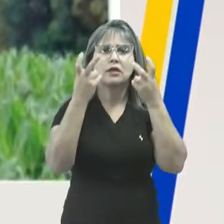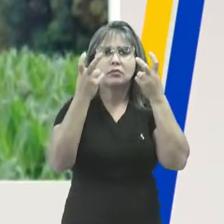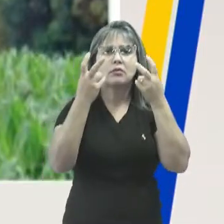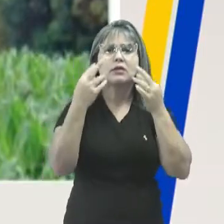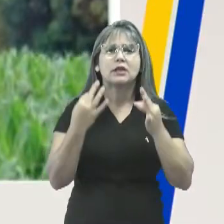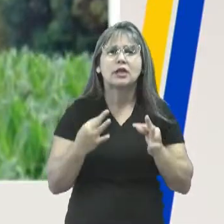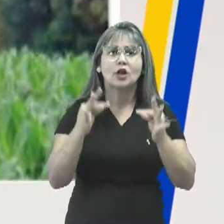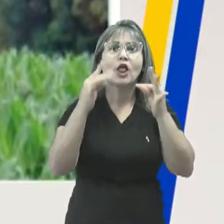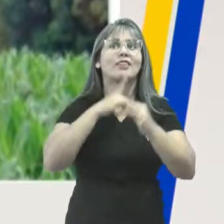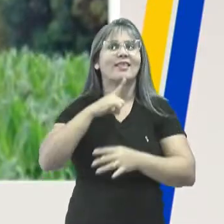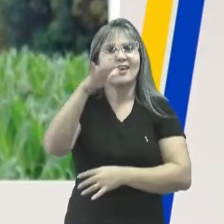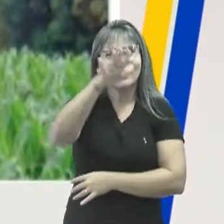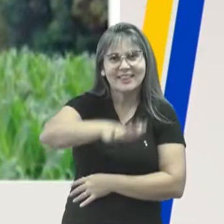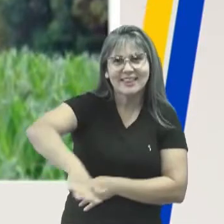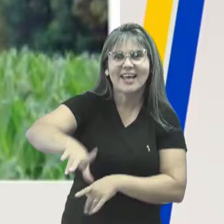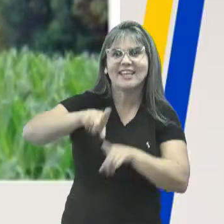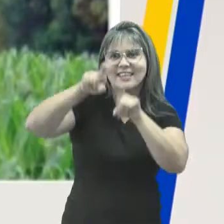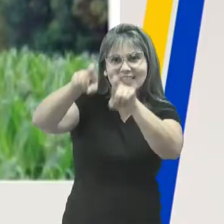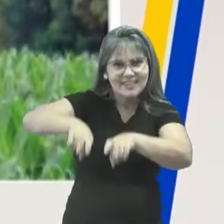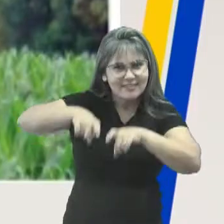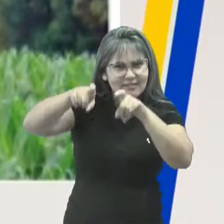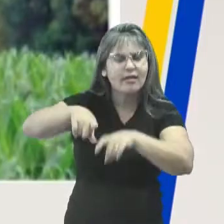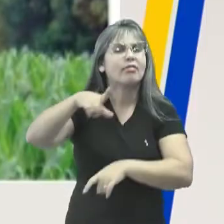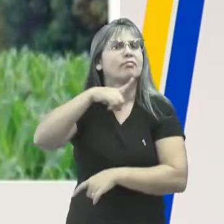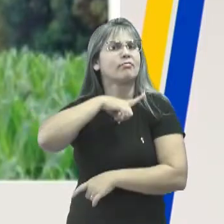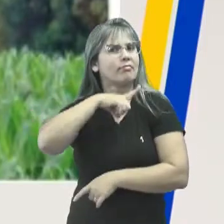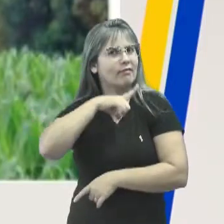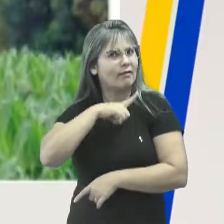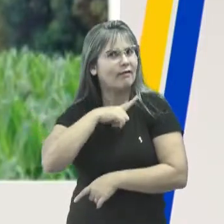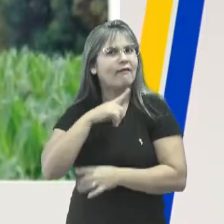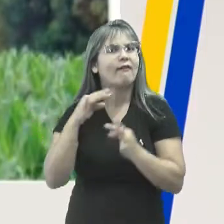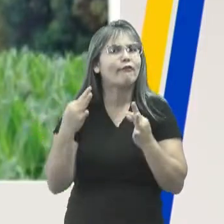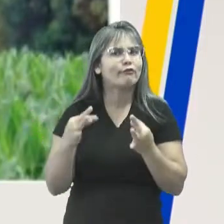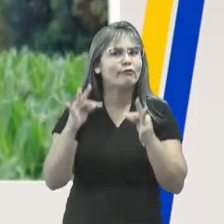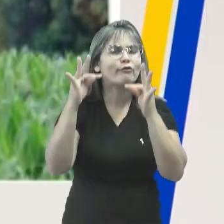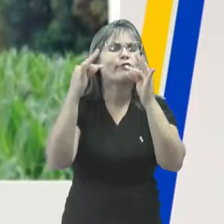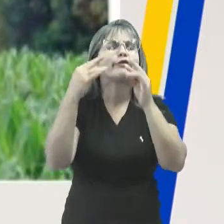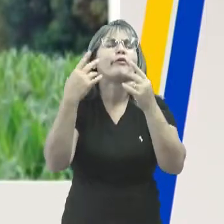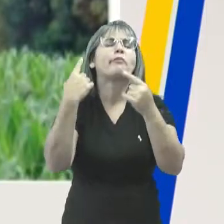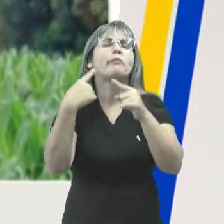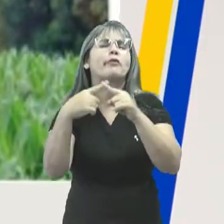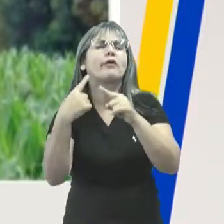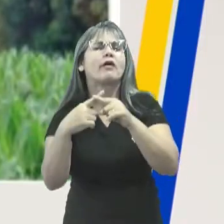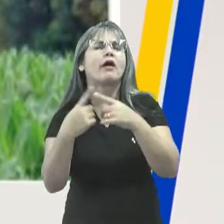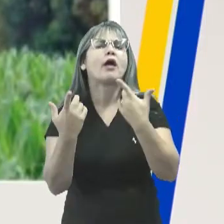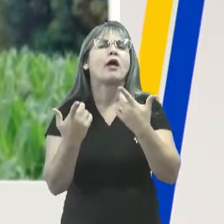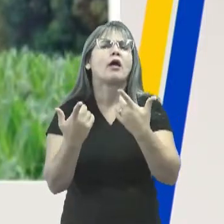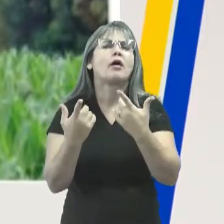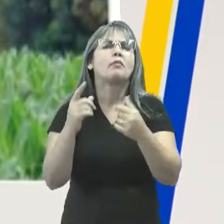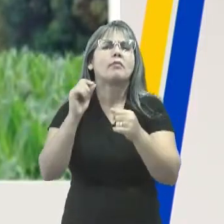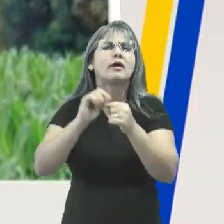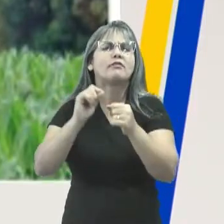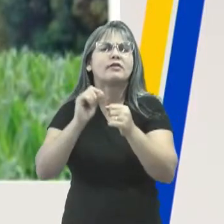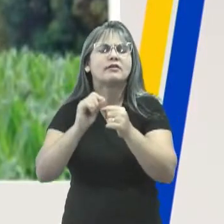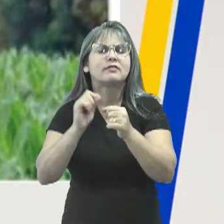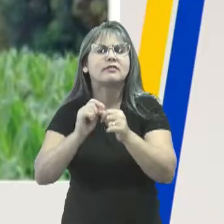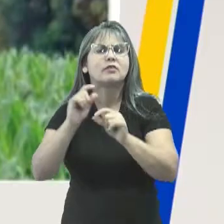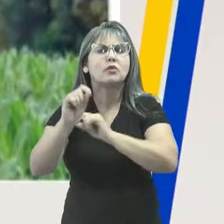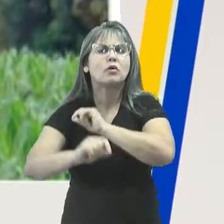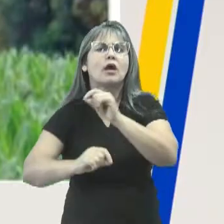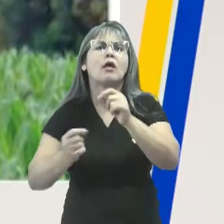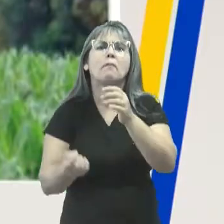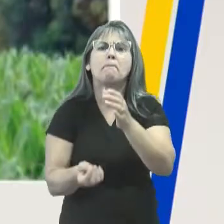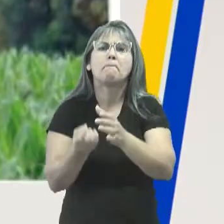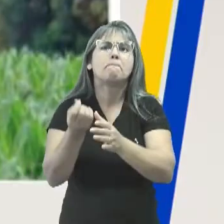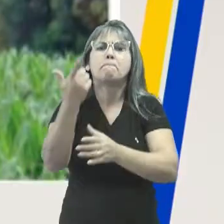campo também. O próprio campo sentia necessidade de produzir mais, né? Em um pouco espaço de tempo, em maior